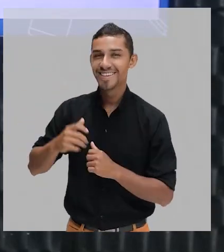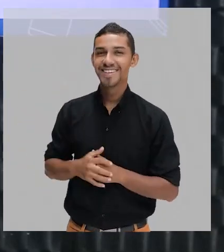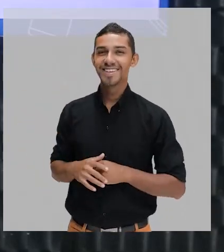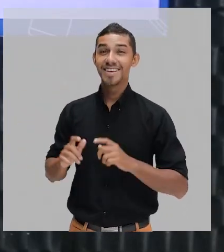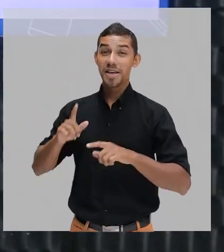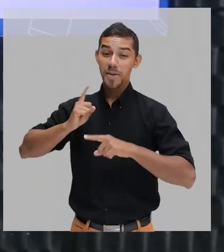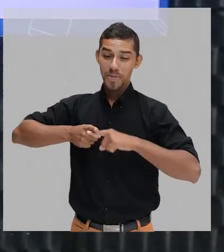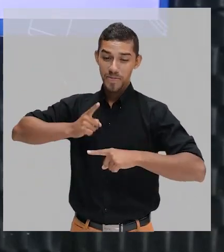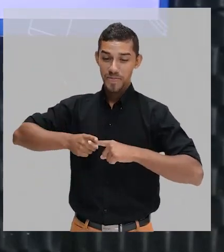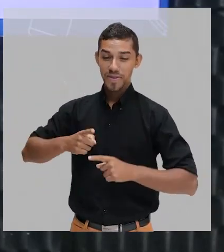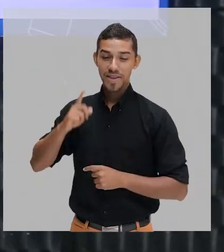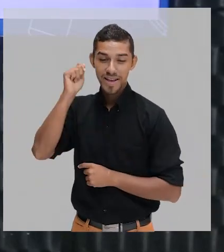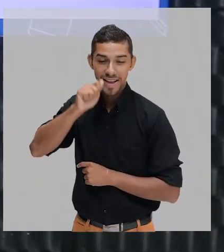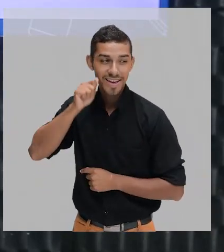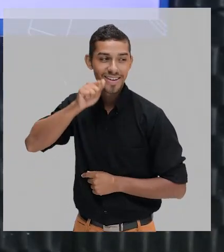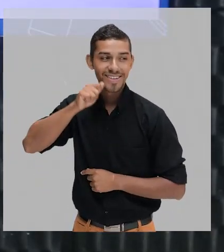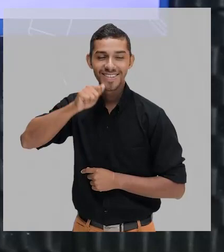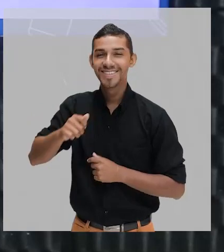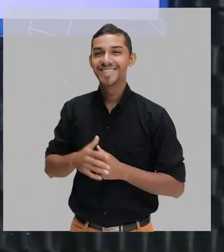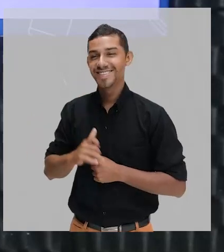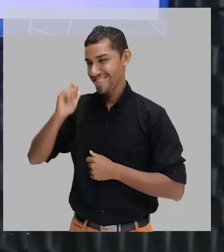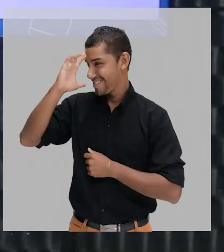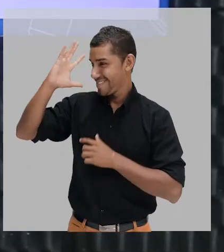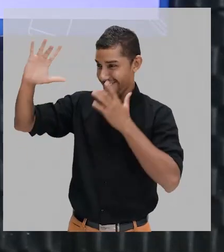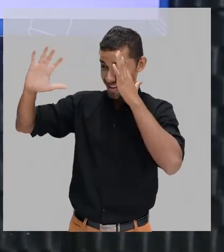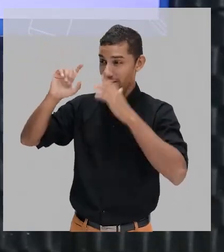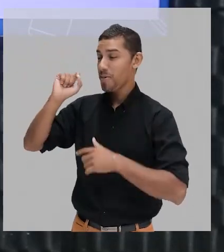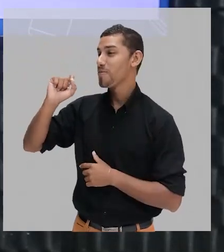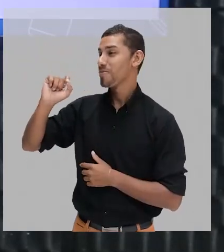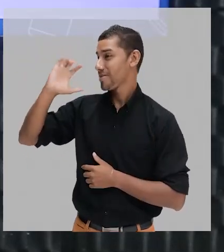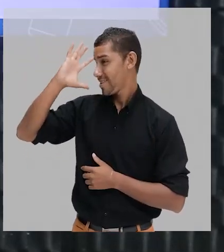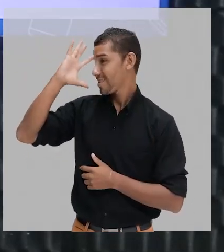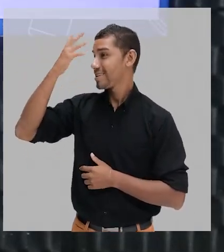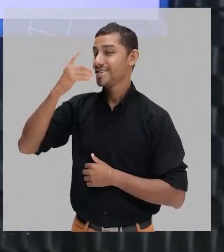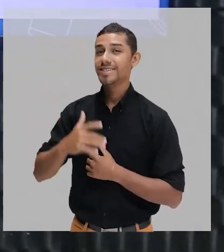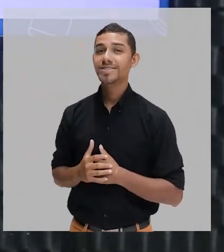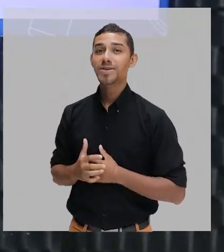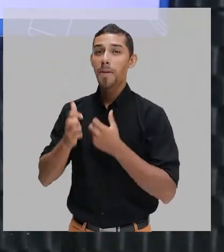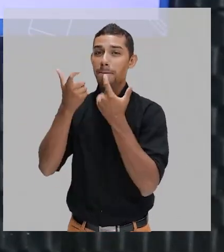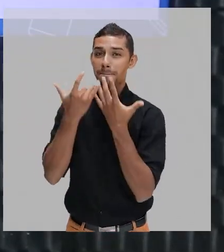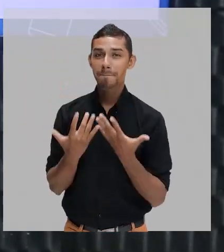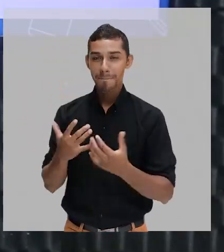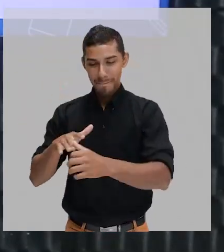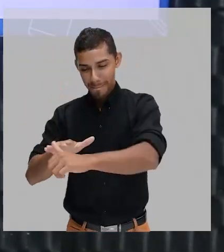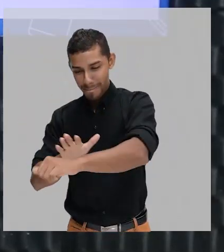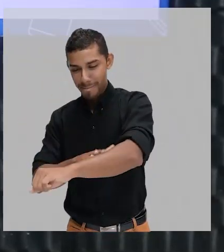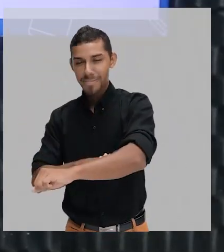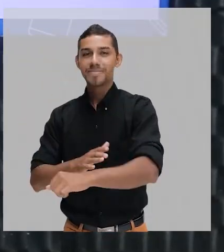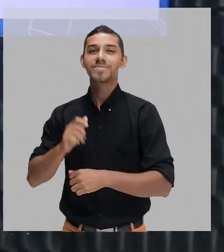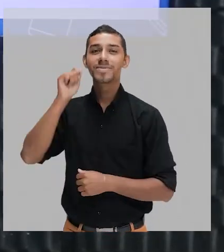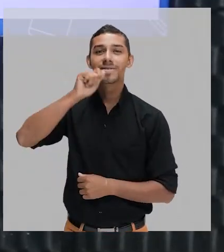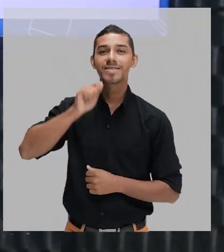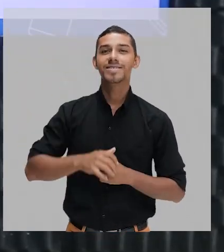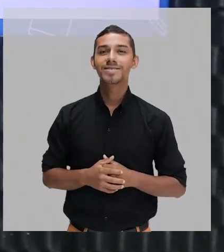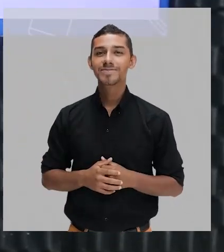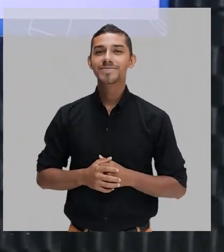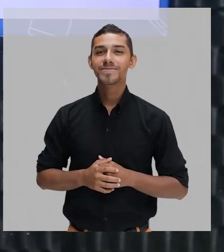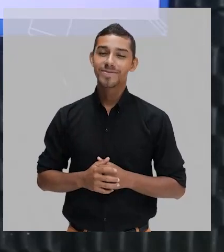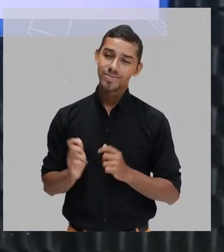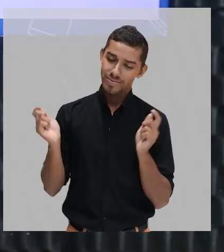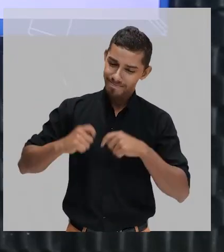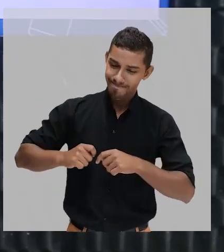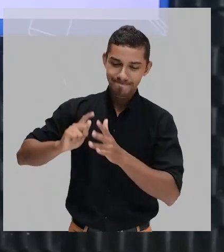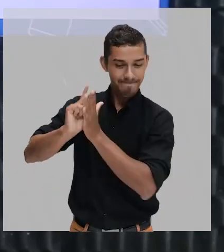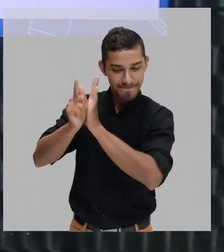Porque o ator tem real noção do que é o figurino. A gente chama de segunda pele do ator. Esse figurino ele pode indicar